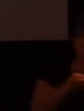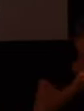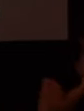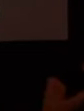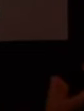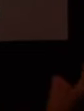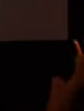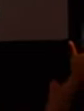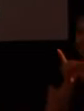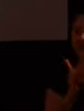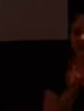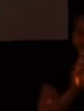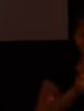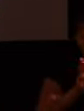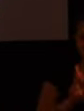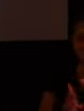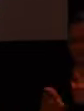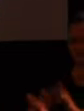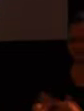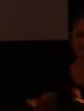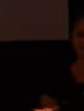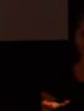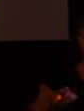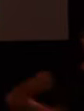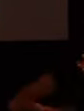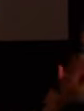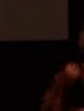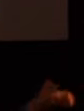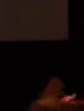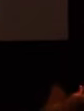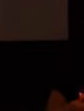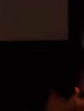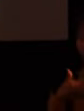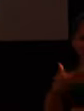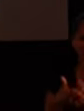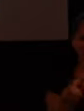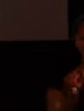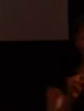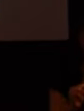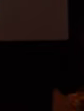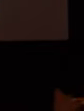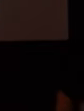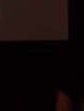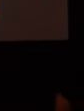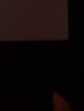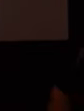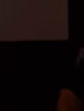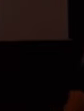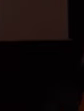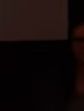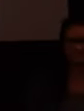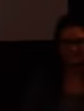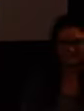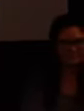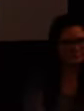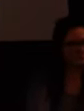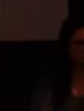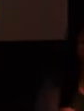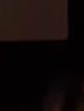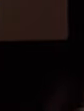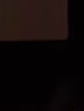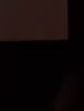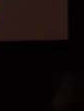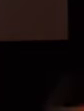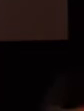que regulamentava, um outro que criava, então eram muitas partes e dentro dessa